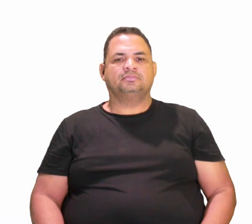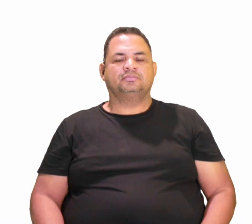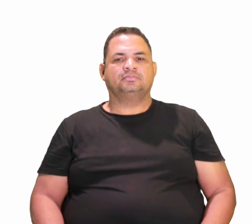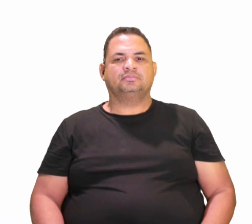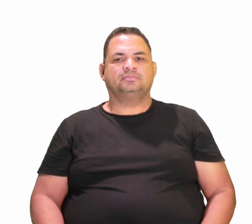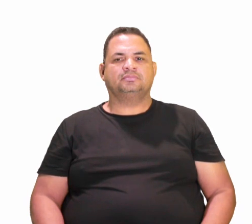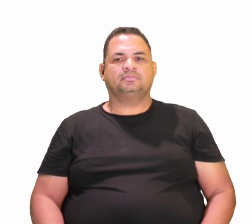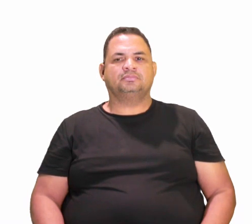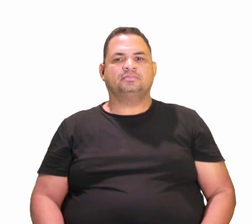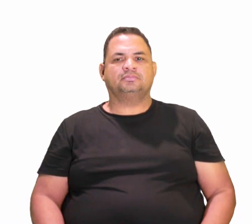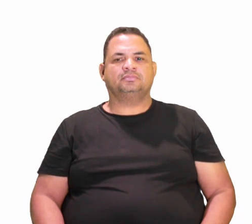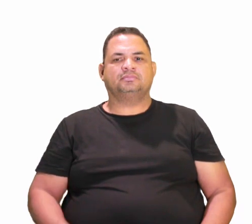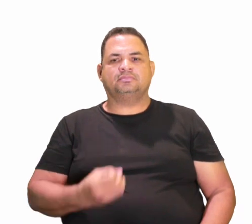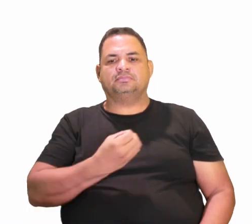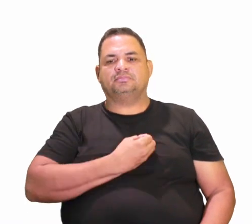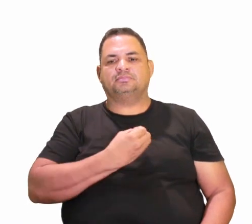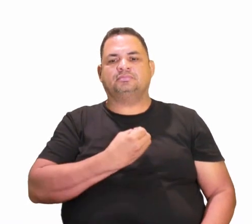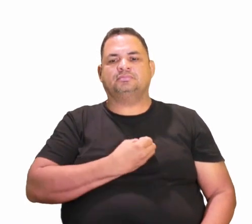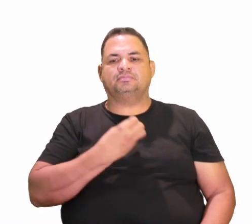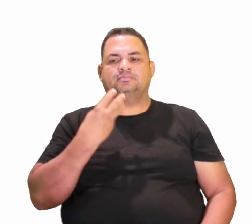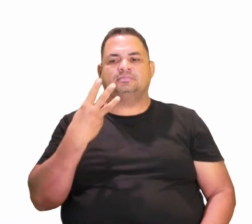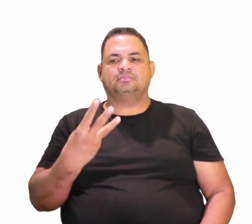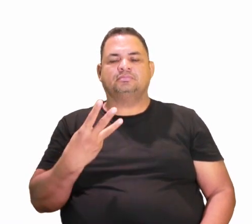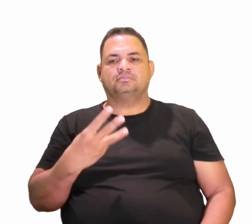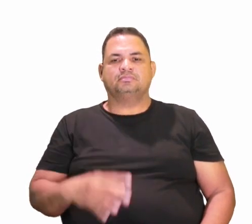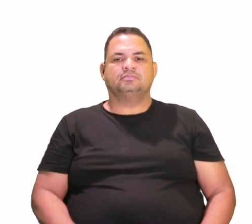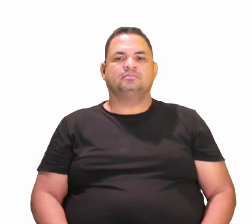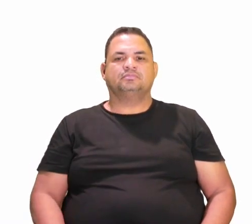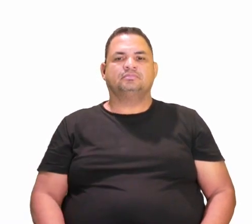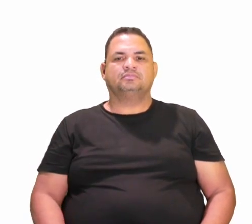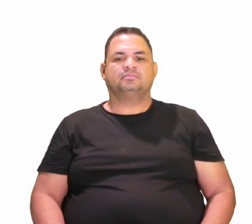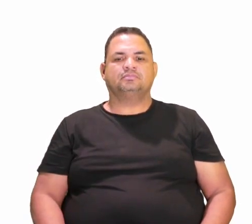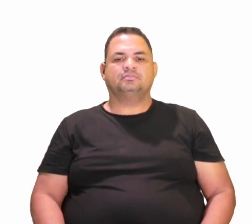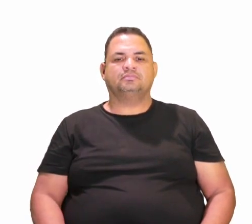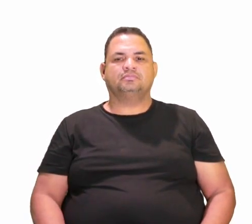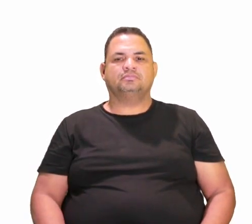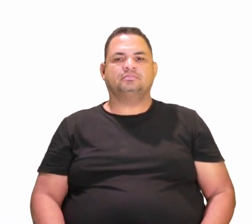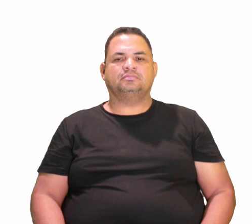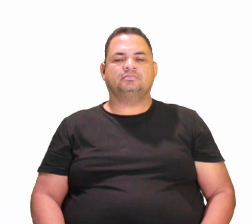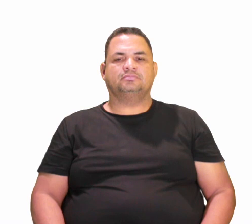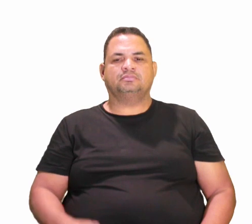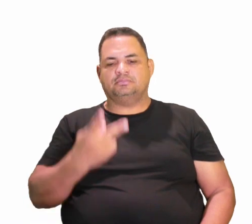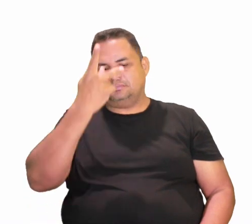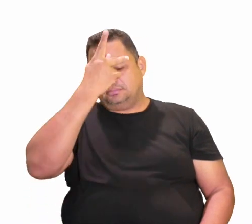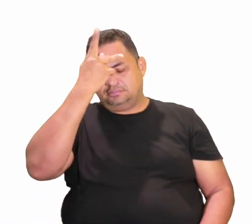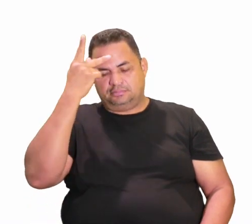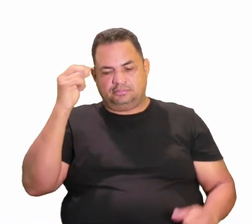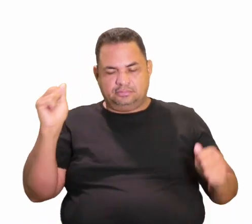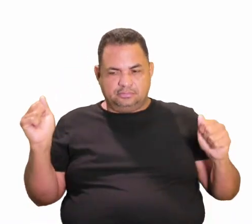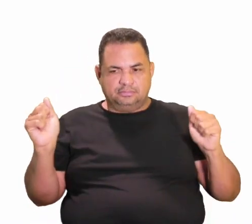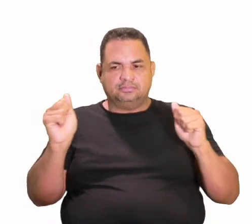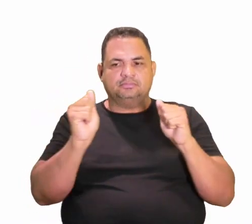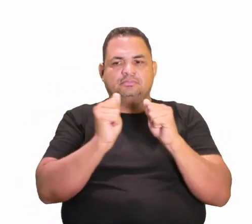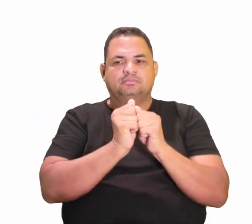com certeza, é o de número 3. Christmas. As pessoas juntas,